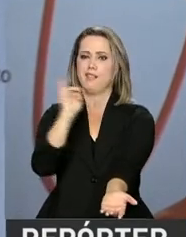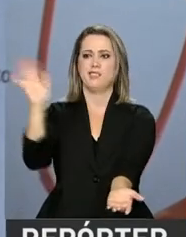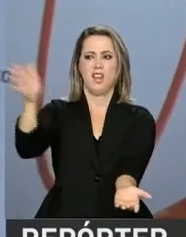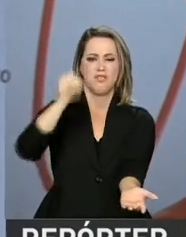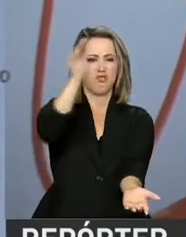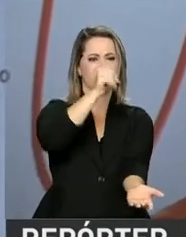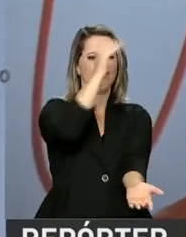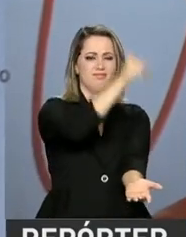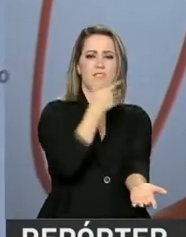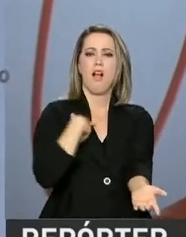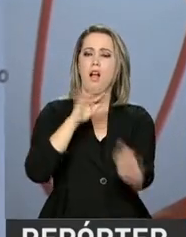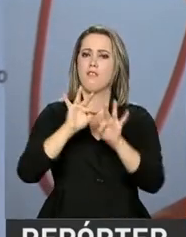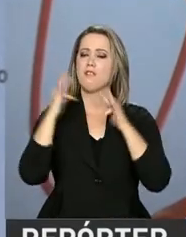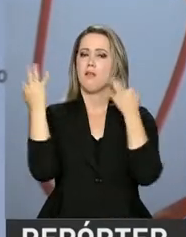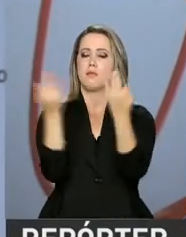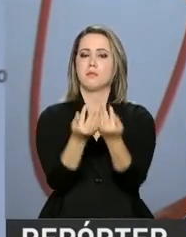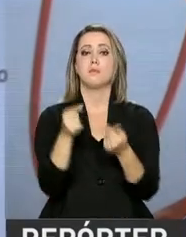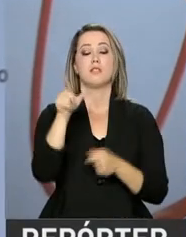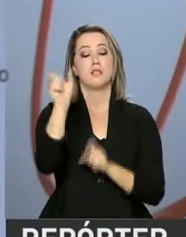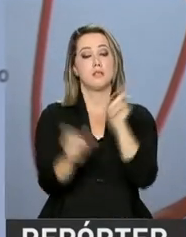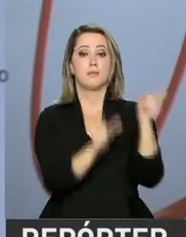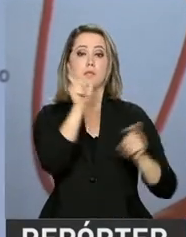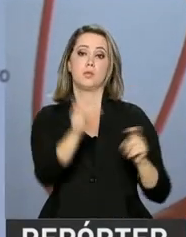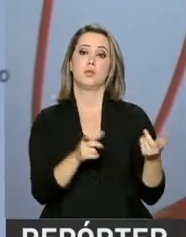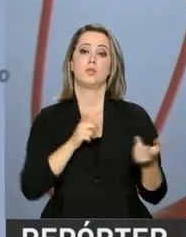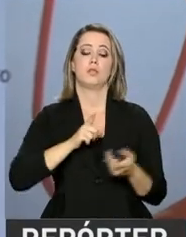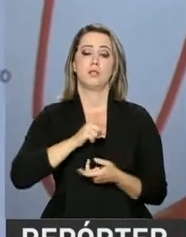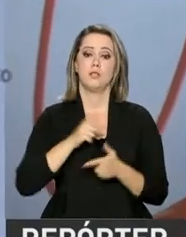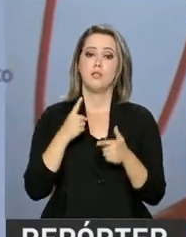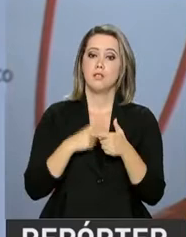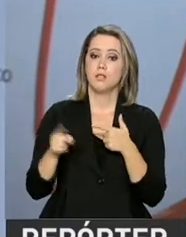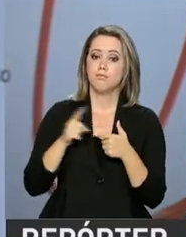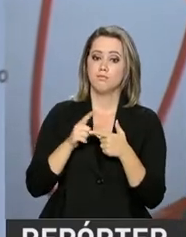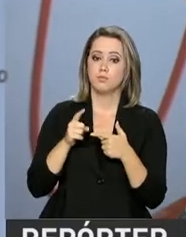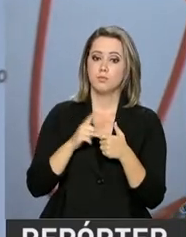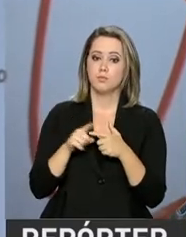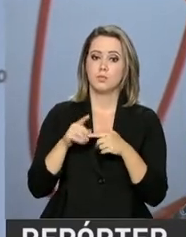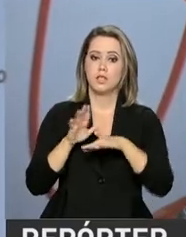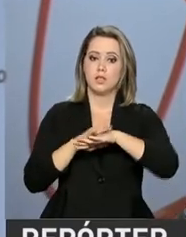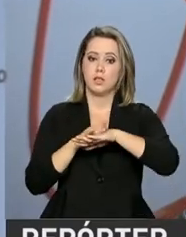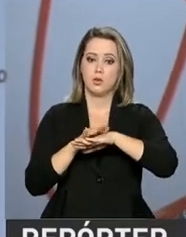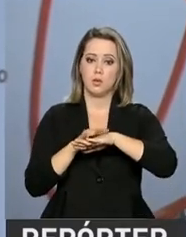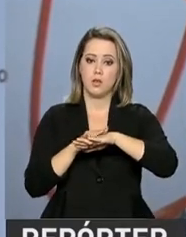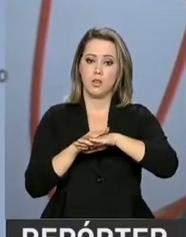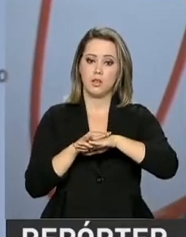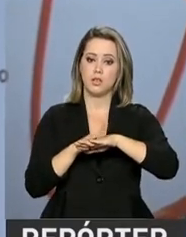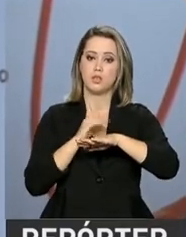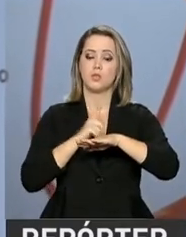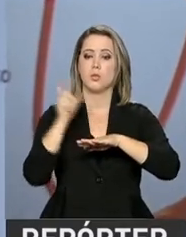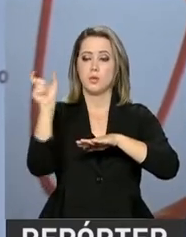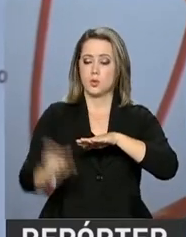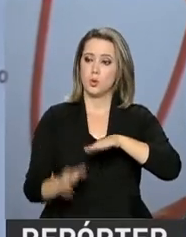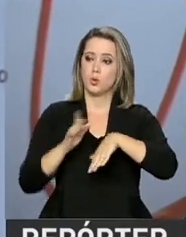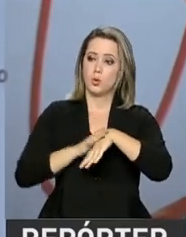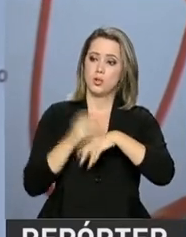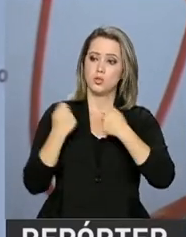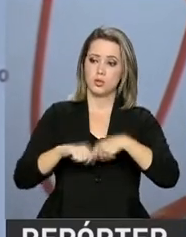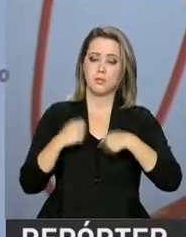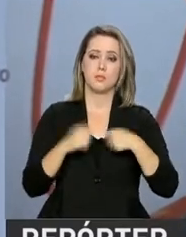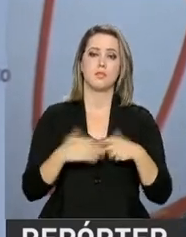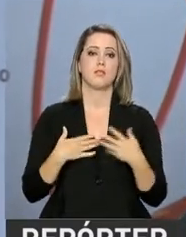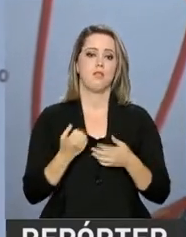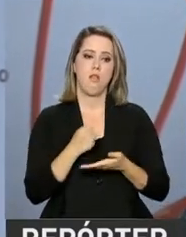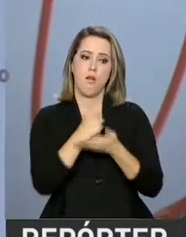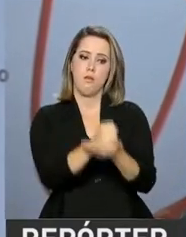às famílias que tenham 111 casos na família que necessita de doação acabam se voluntariando